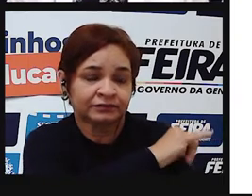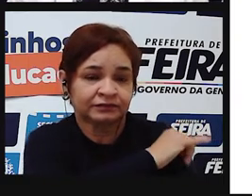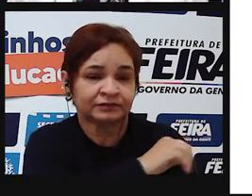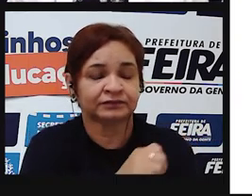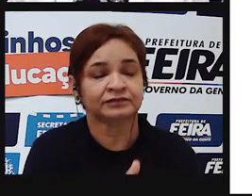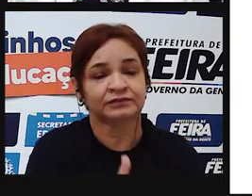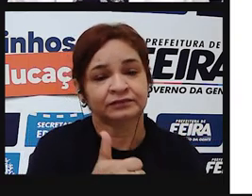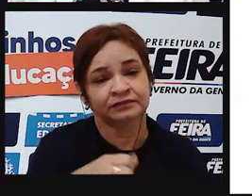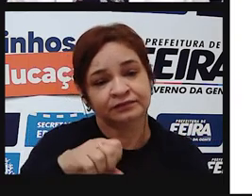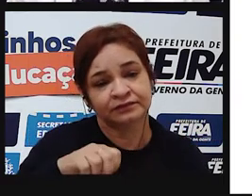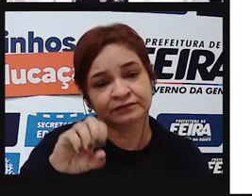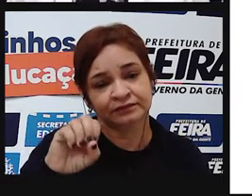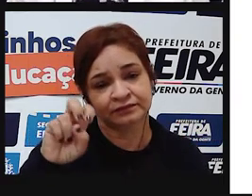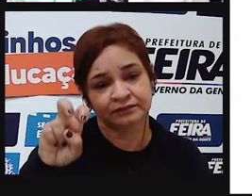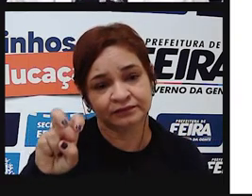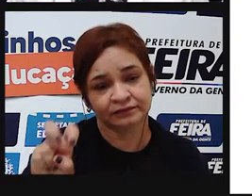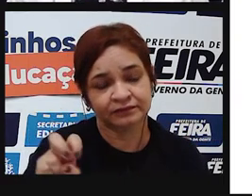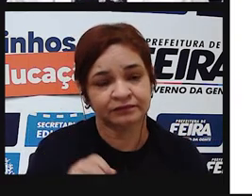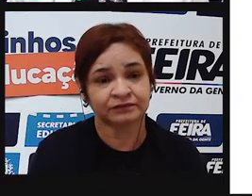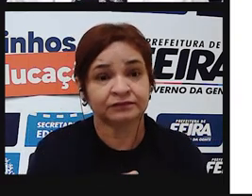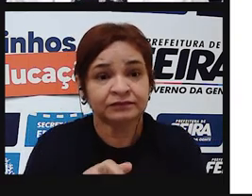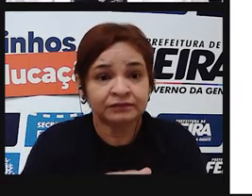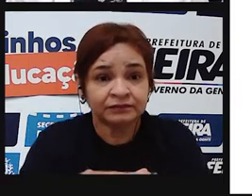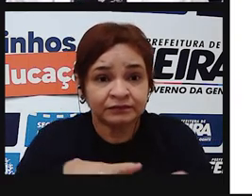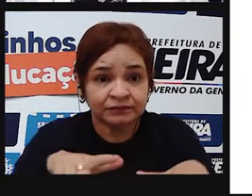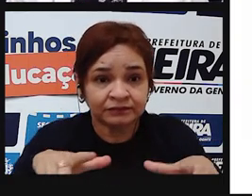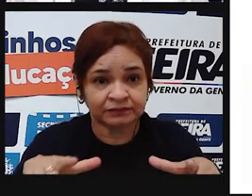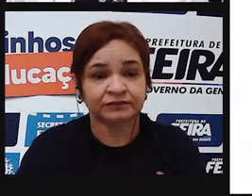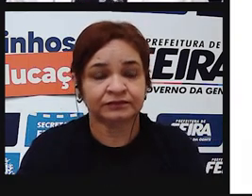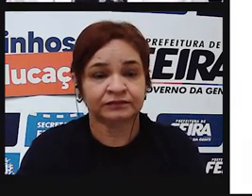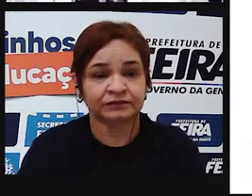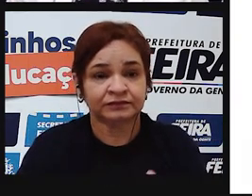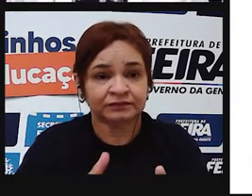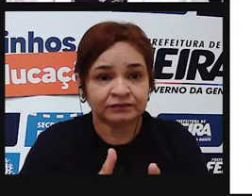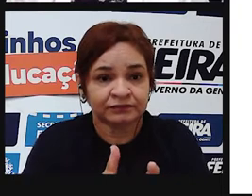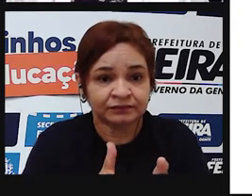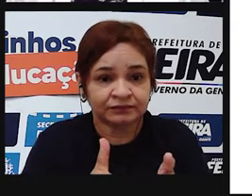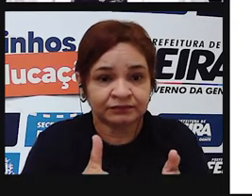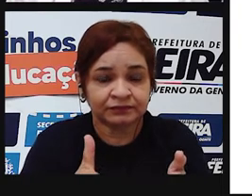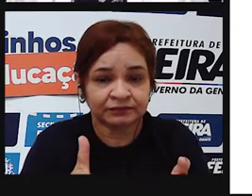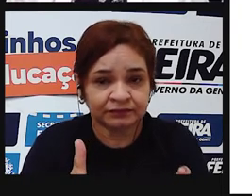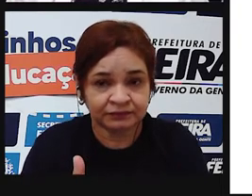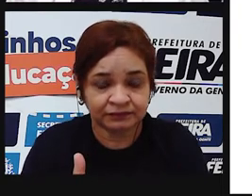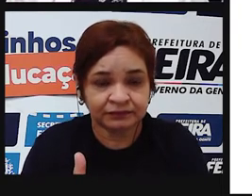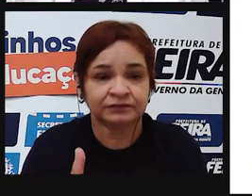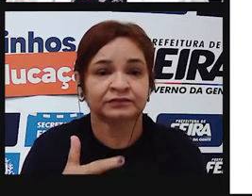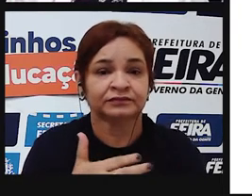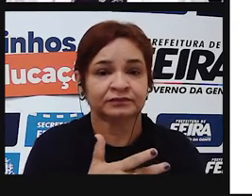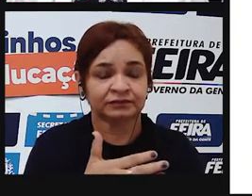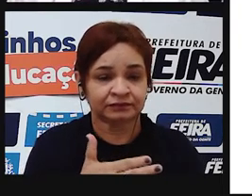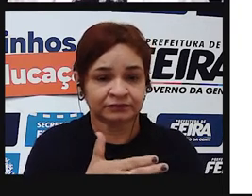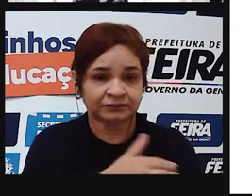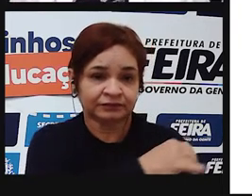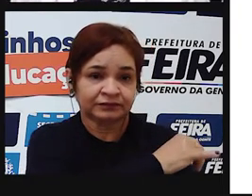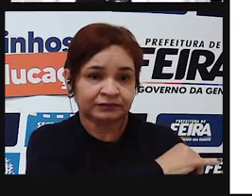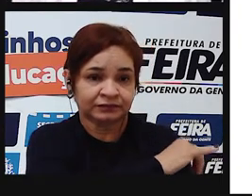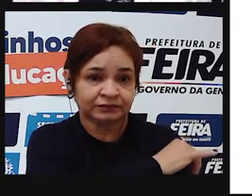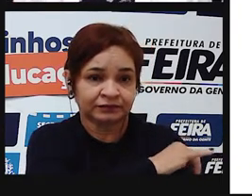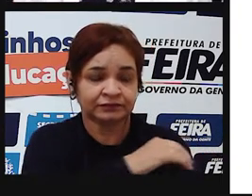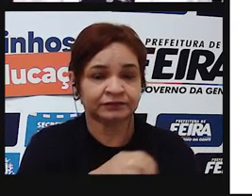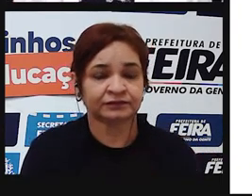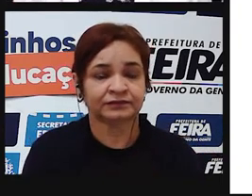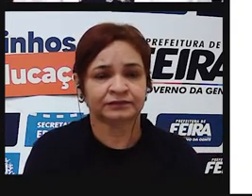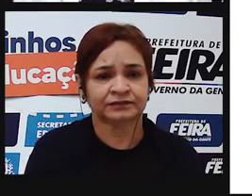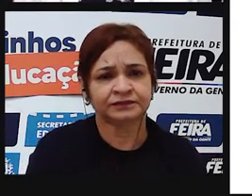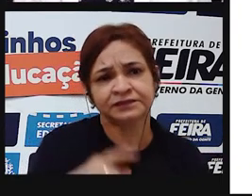em 1905, ampliando essas ruas da cidade do Rio de Janeiro.